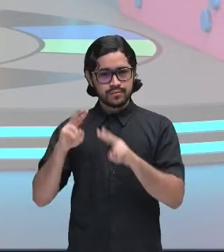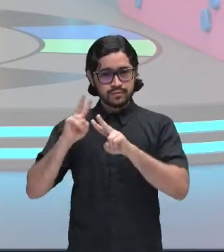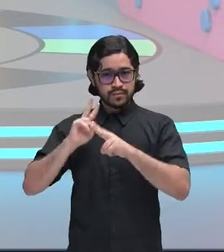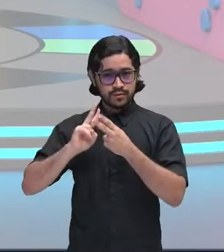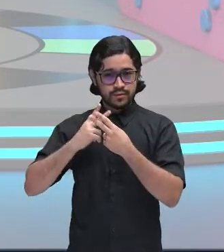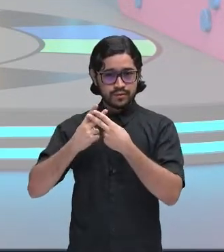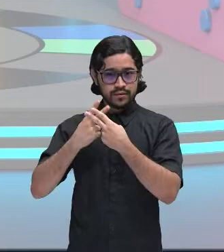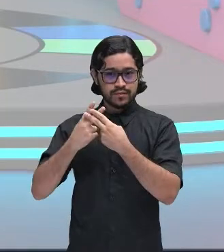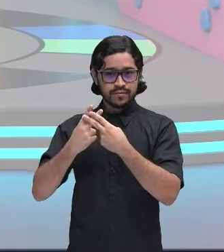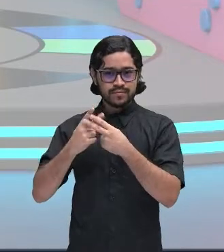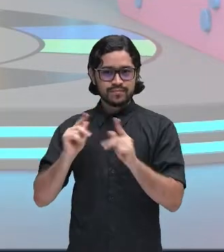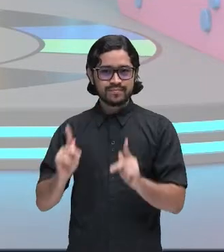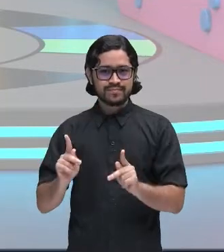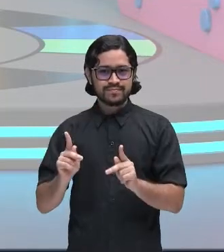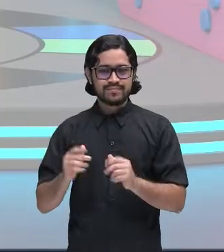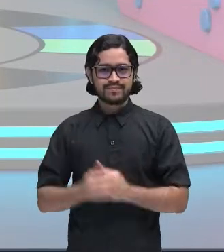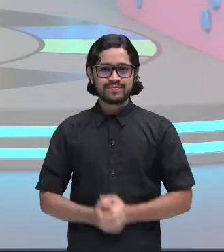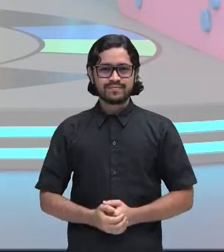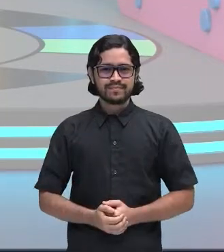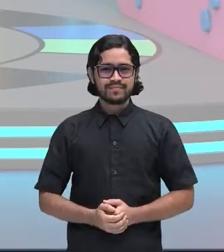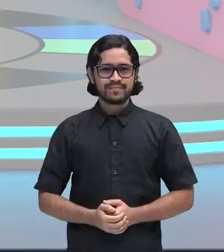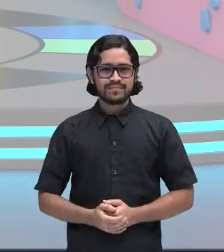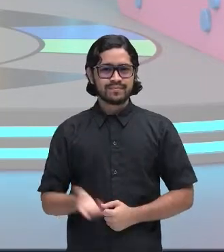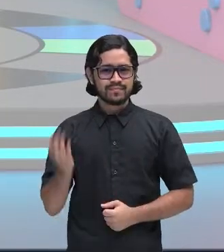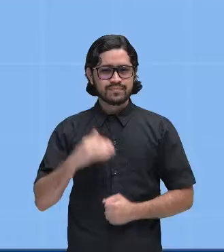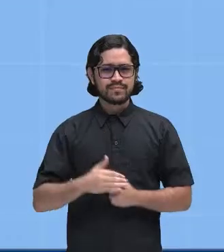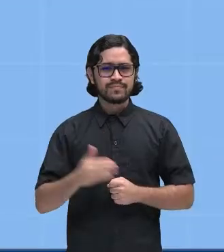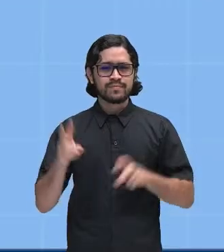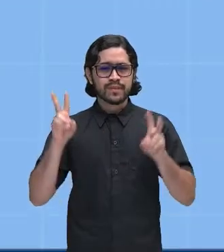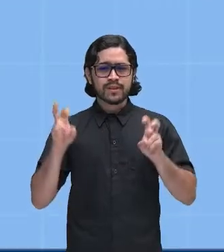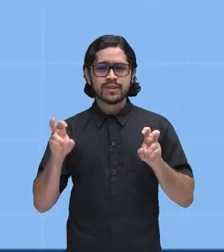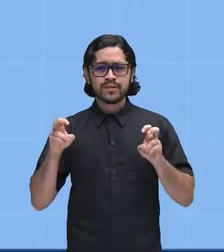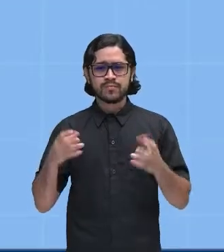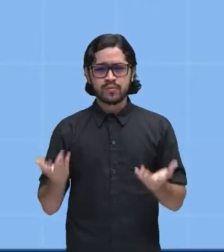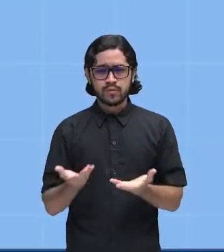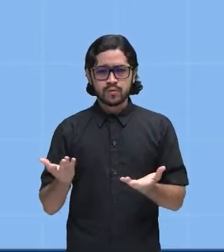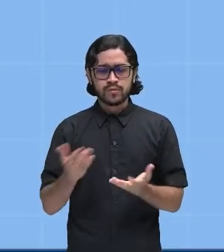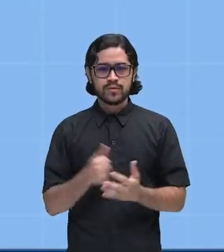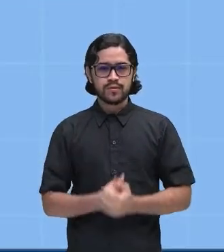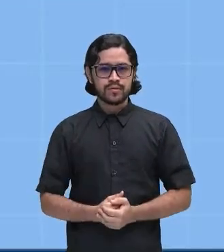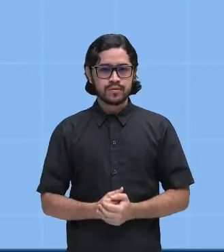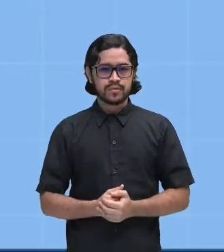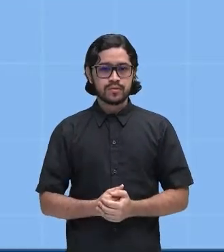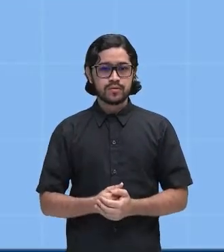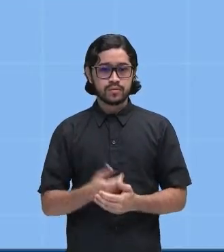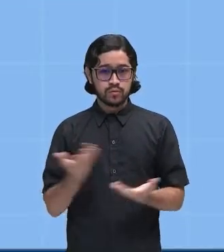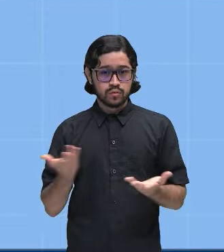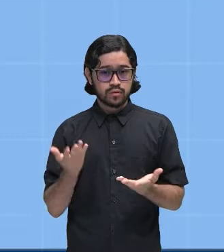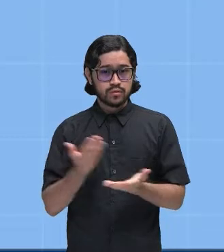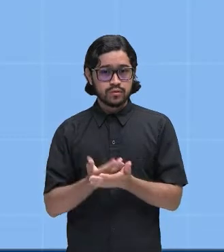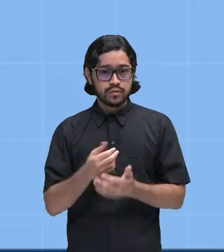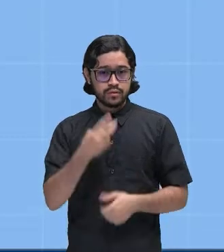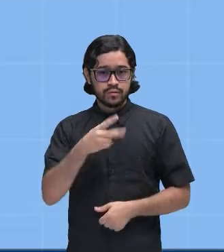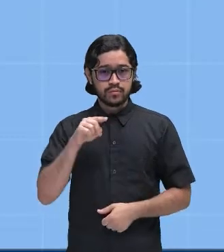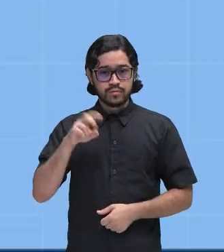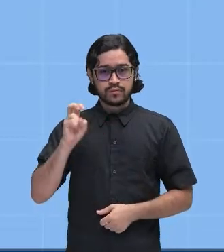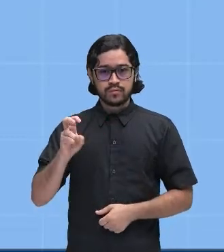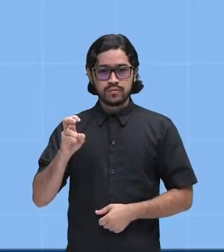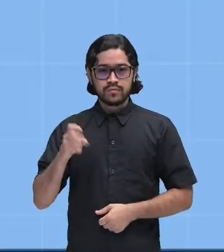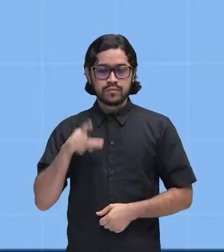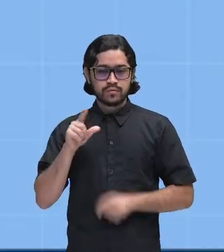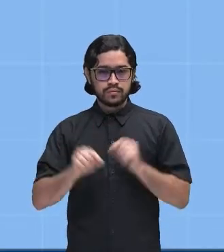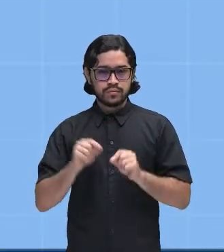#conquistar22. Vamos lá para o título do nosso aulão, né? Do nosso episódio 2.5, Sistema